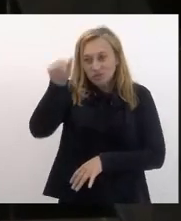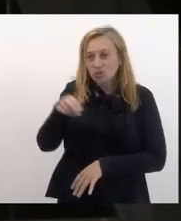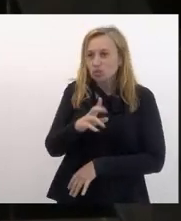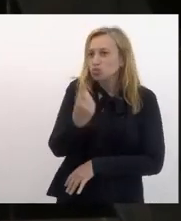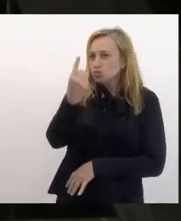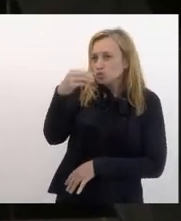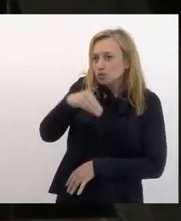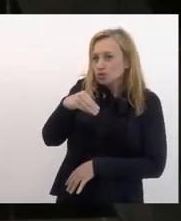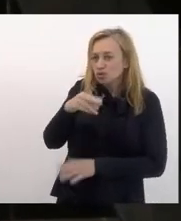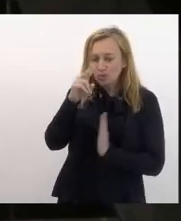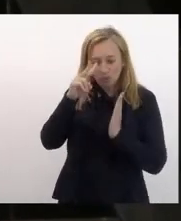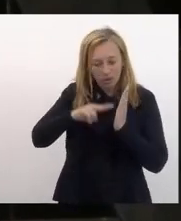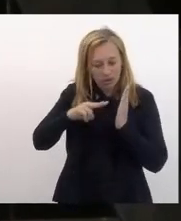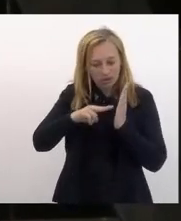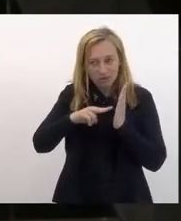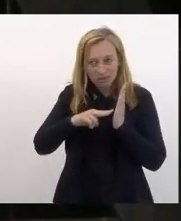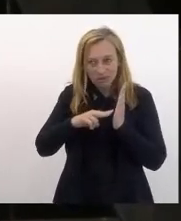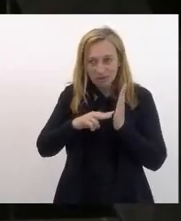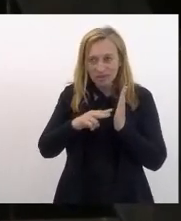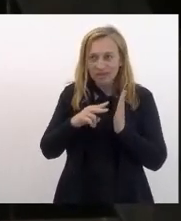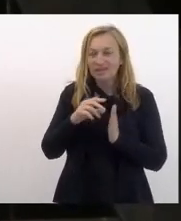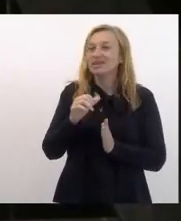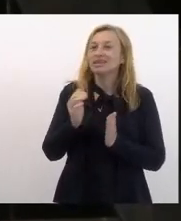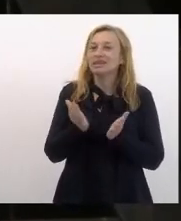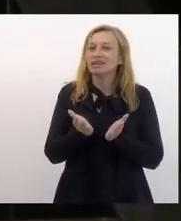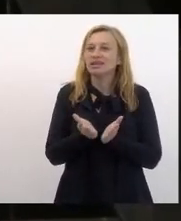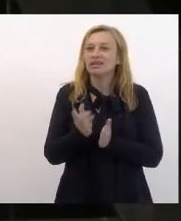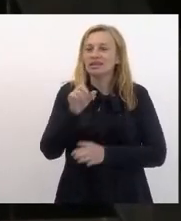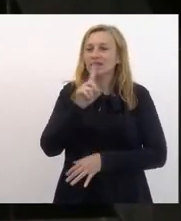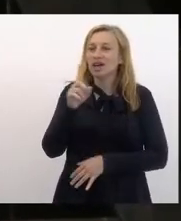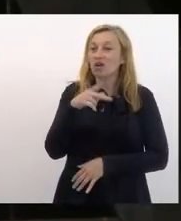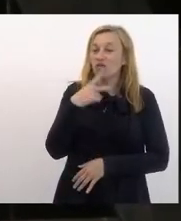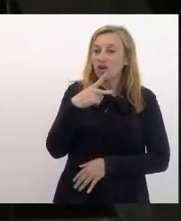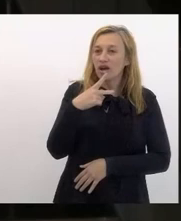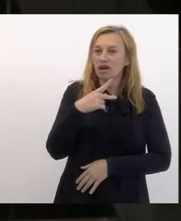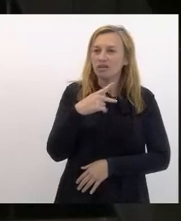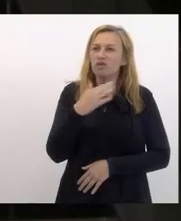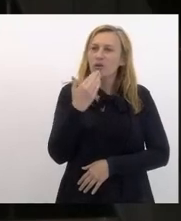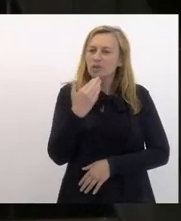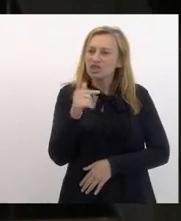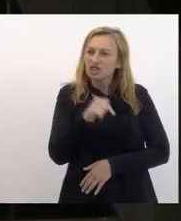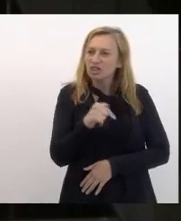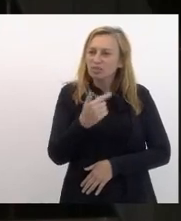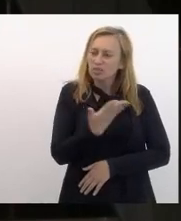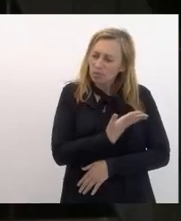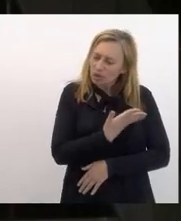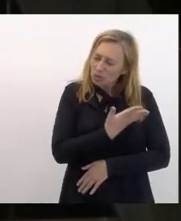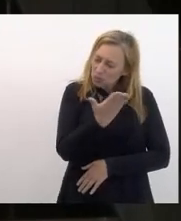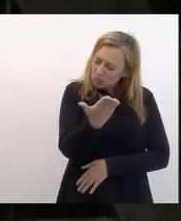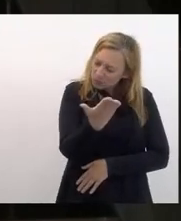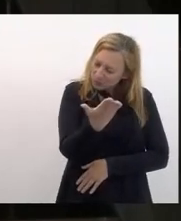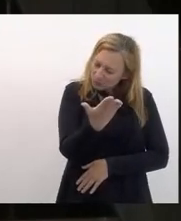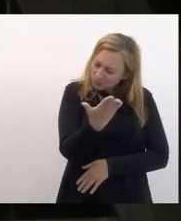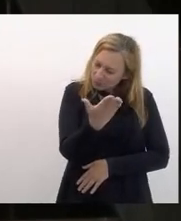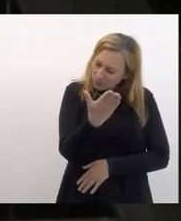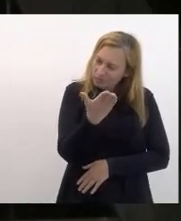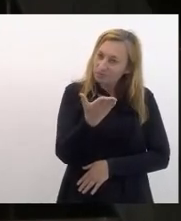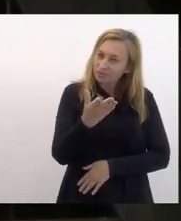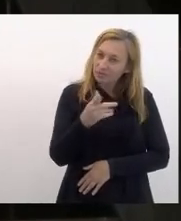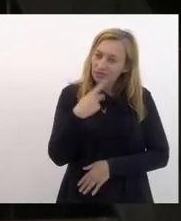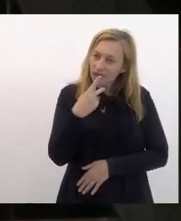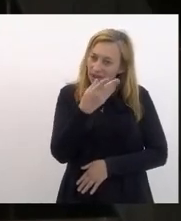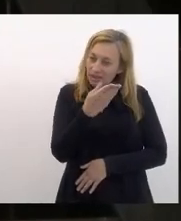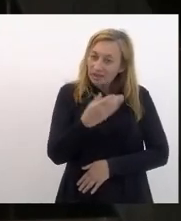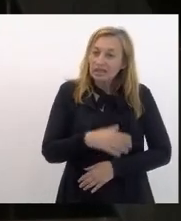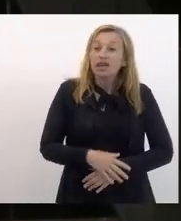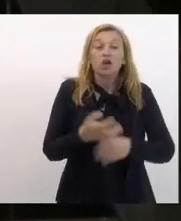concluir com a leitura de um trecho da Sagrada Escritura, eu esqueci ali, mas eu vou pedir aqui para o meu amigo buscar,